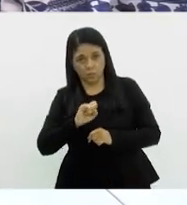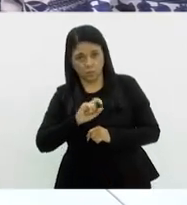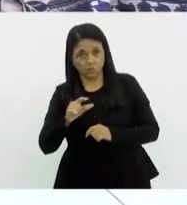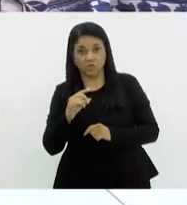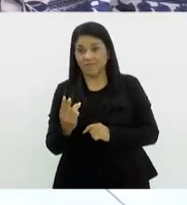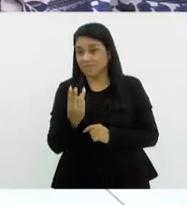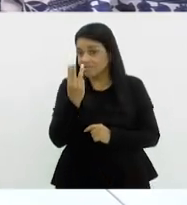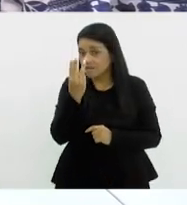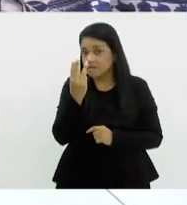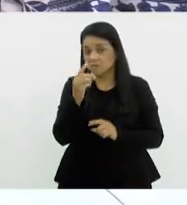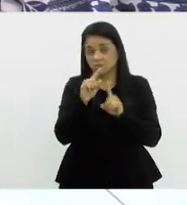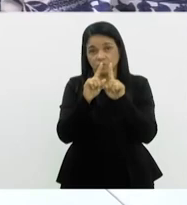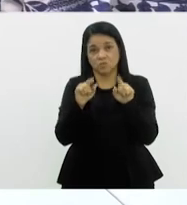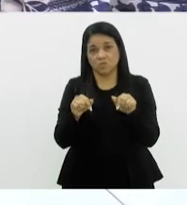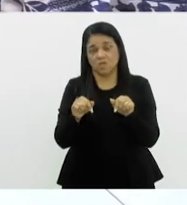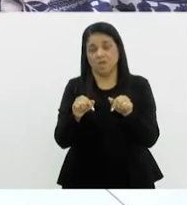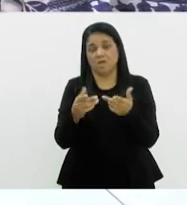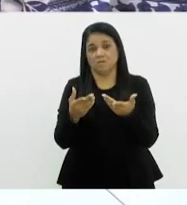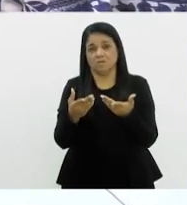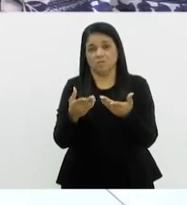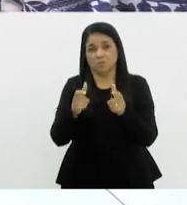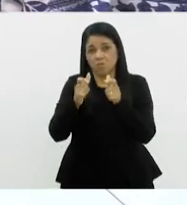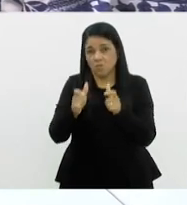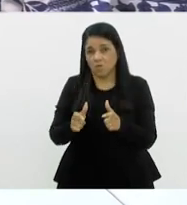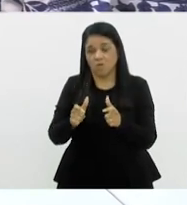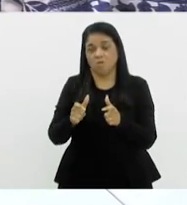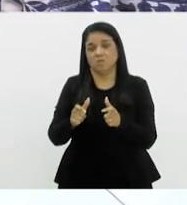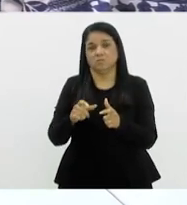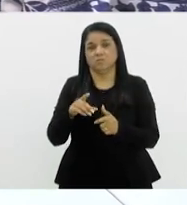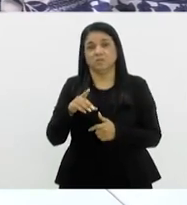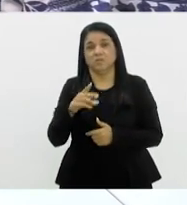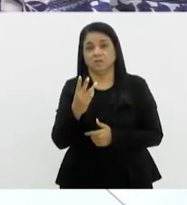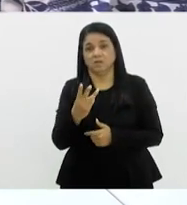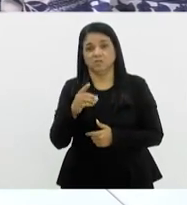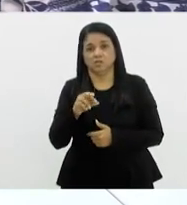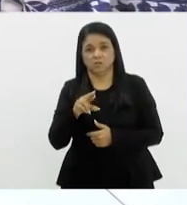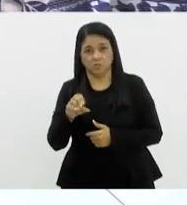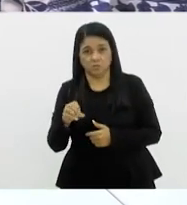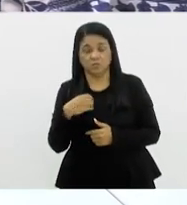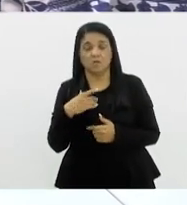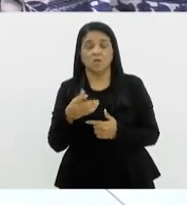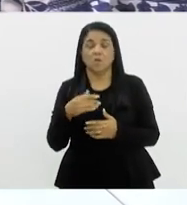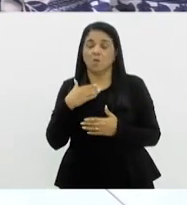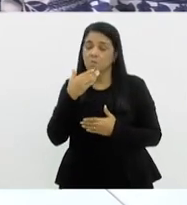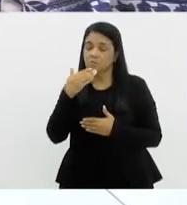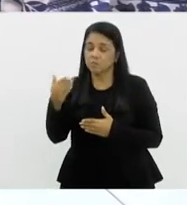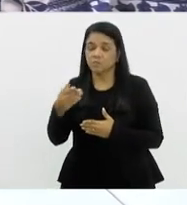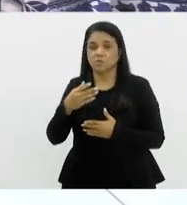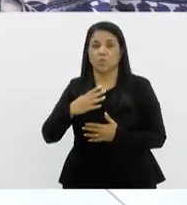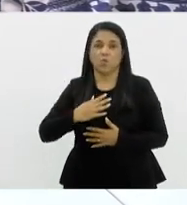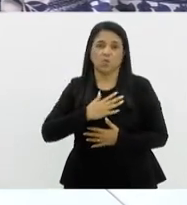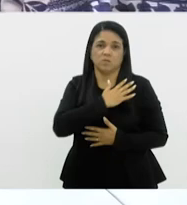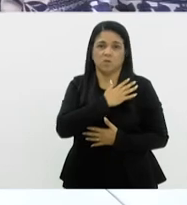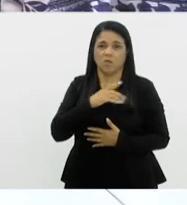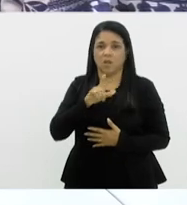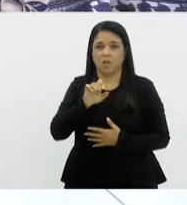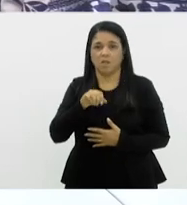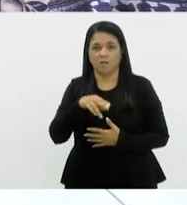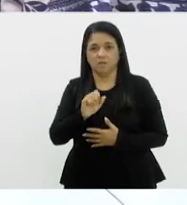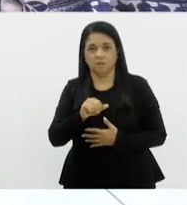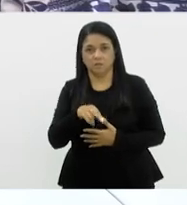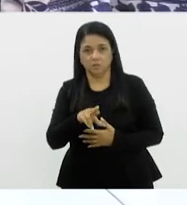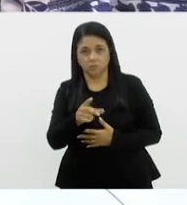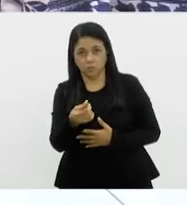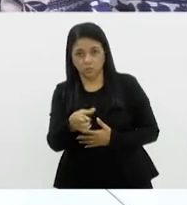tem nada. Isso. Eu, inclusive, solicitei ao Coronel Leandro, né, também, que pudesse fazer uma extensão, perfeito, né, do Corpo de